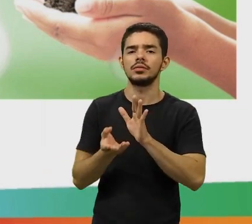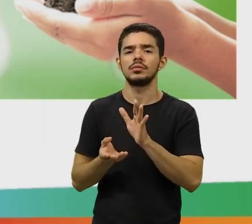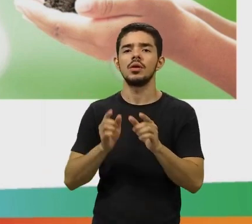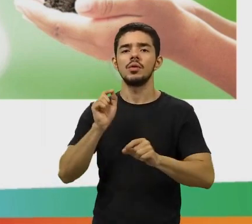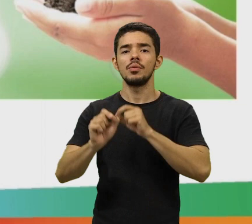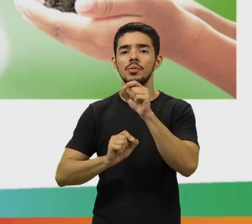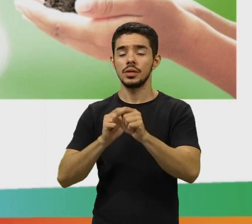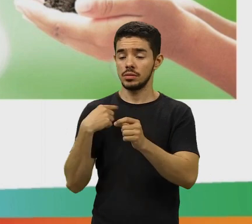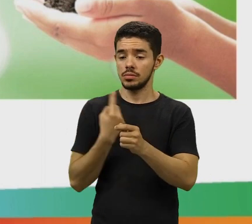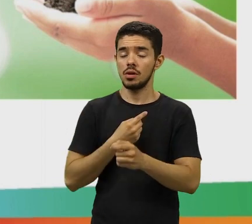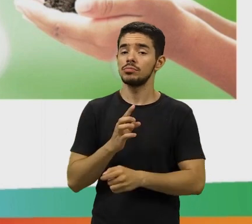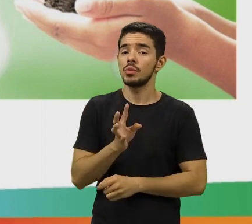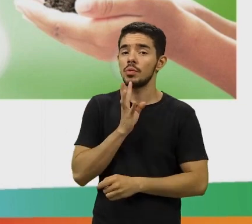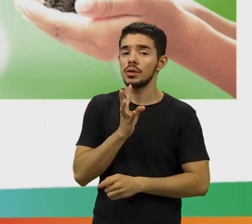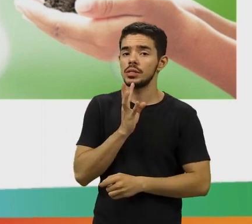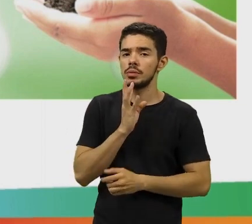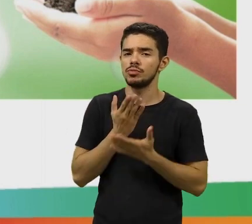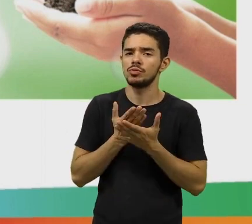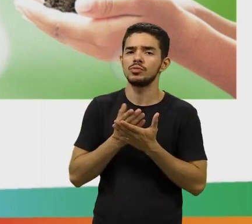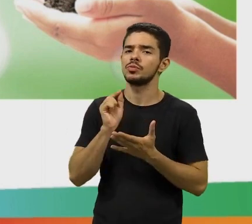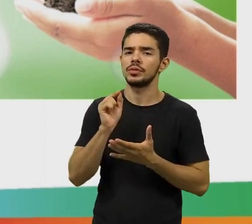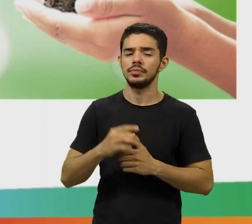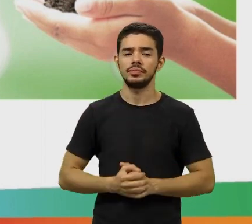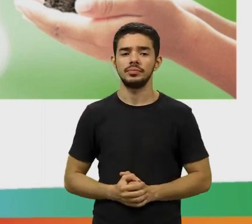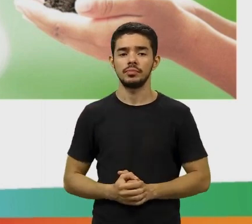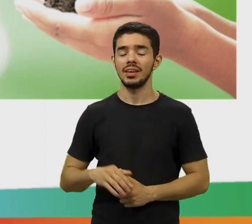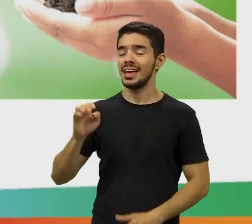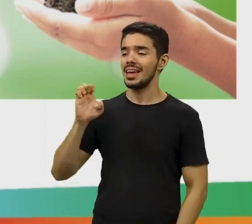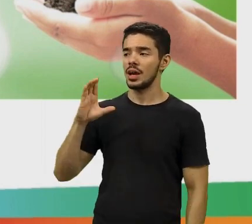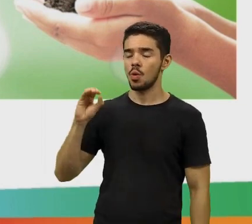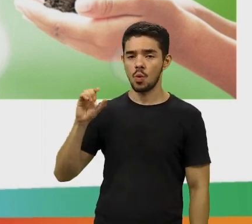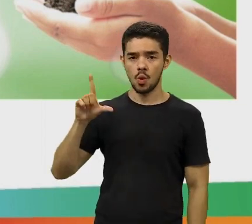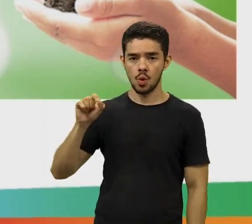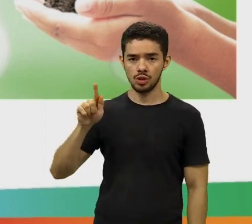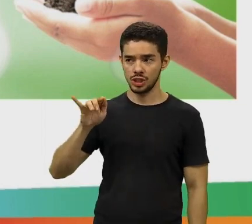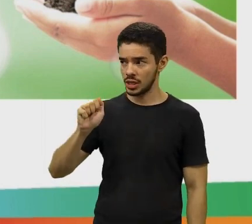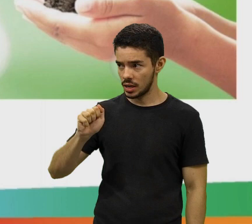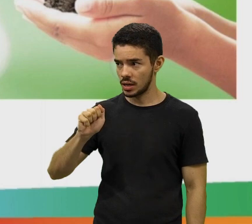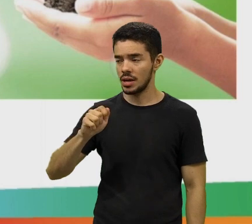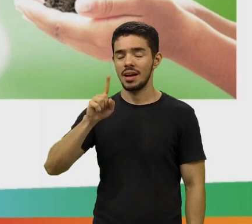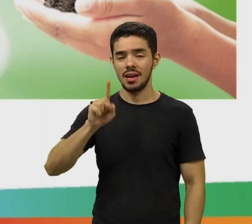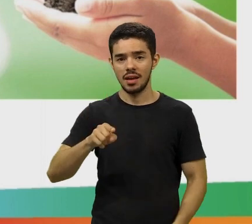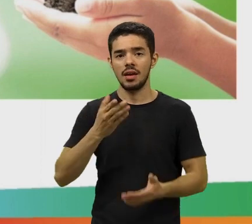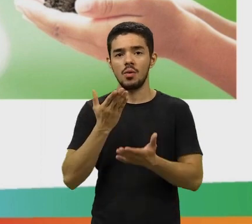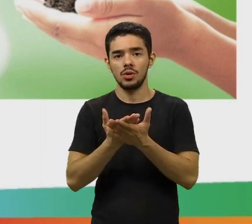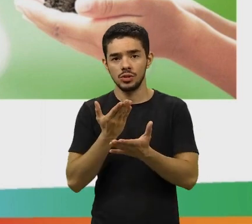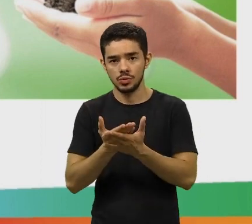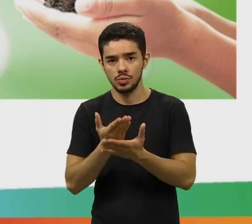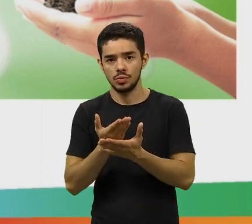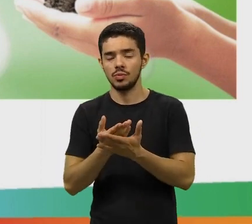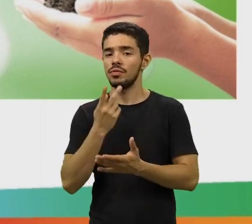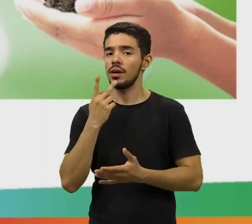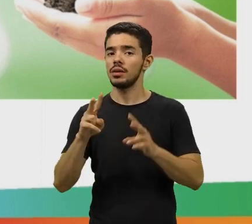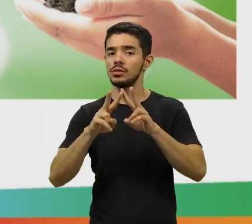que isso traz para nós de conhecimento? Bom, ecologia é o estudo que